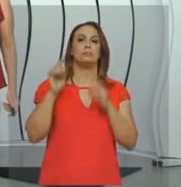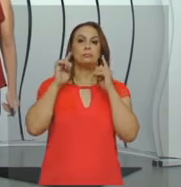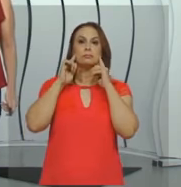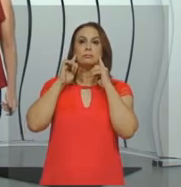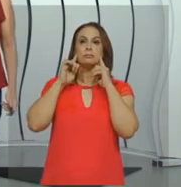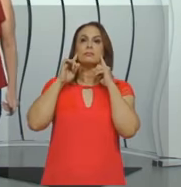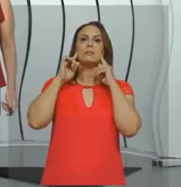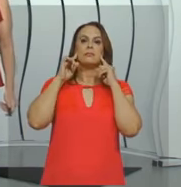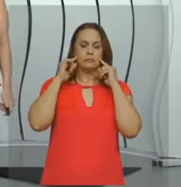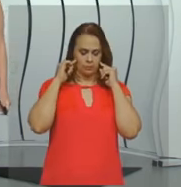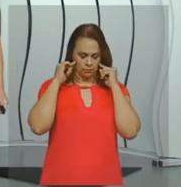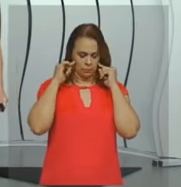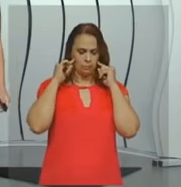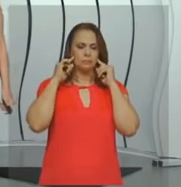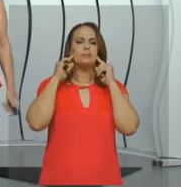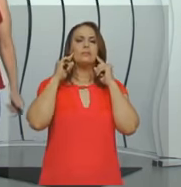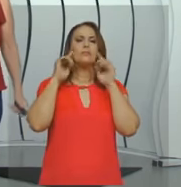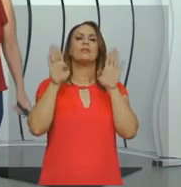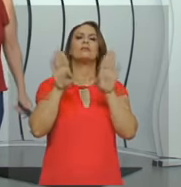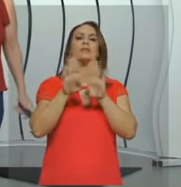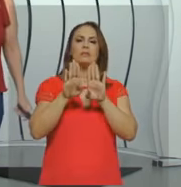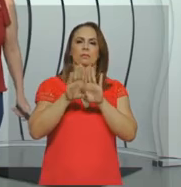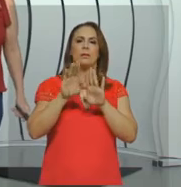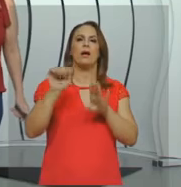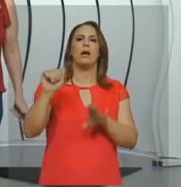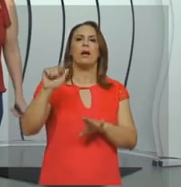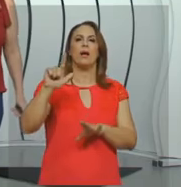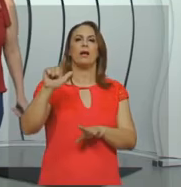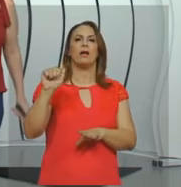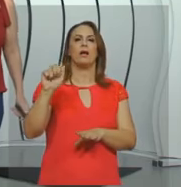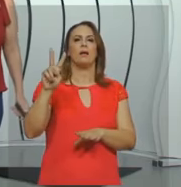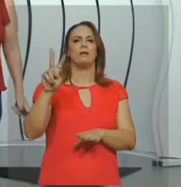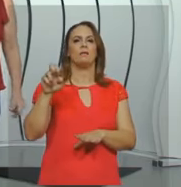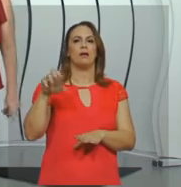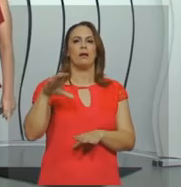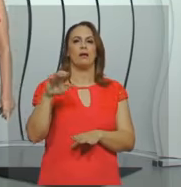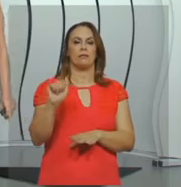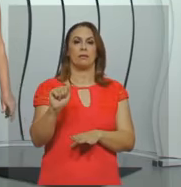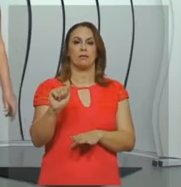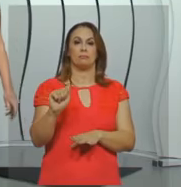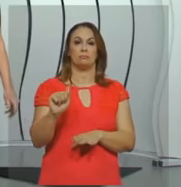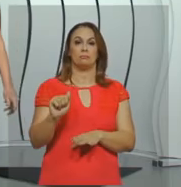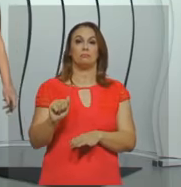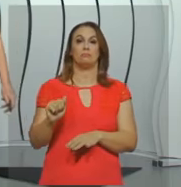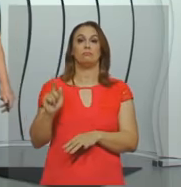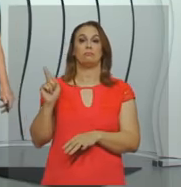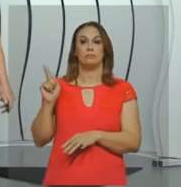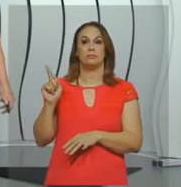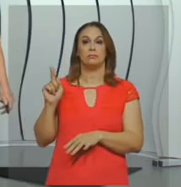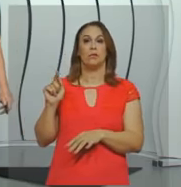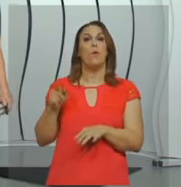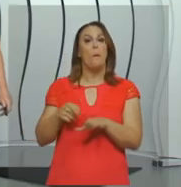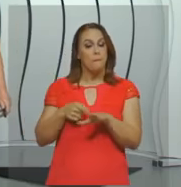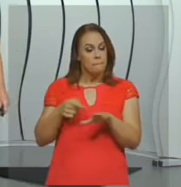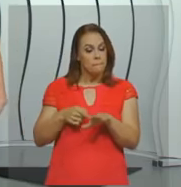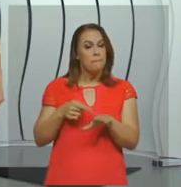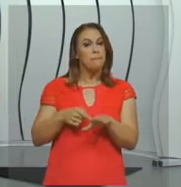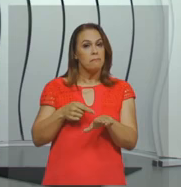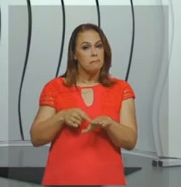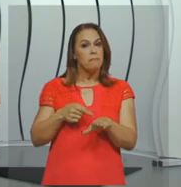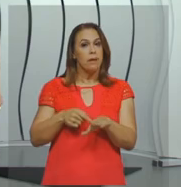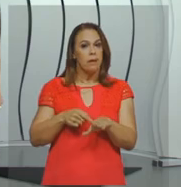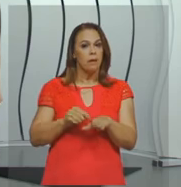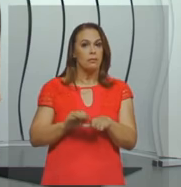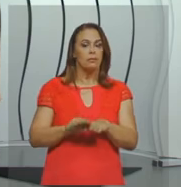vai servir de alavanca. Mesma coisa aqui no meu joelho e os pés, quando eu levanto também, tá? Eu tenho